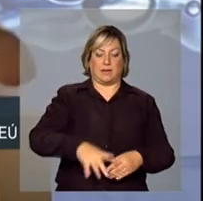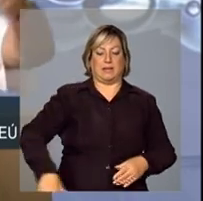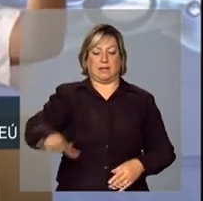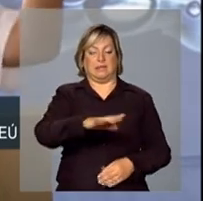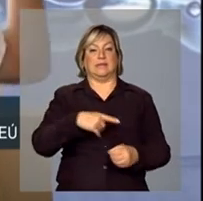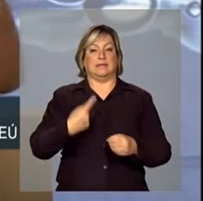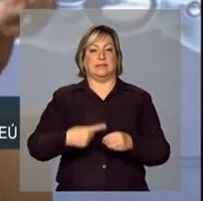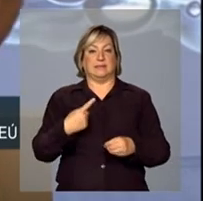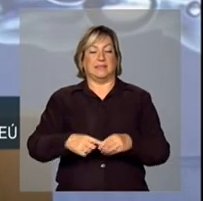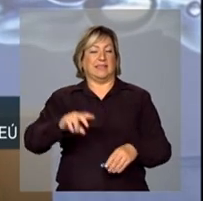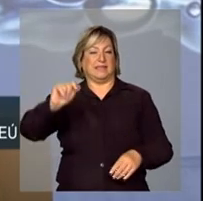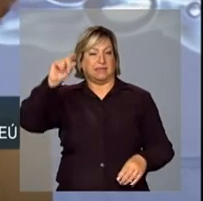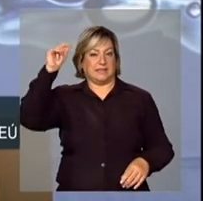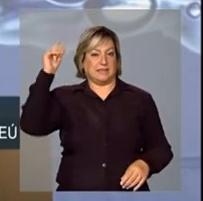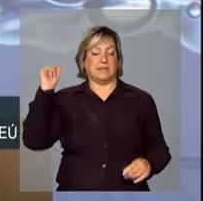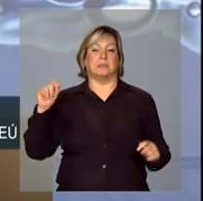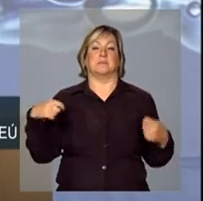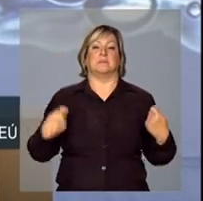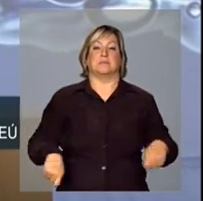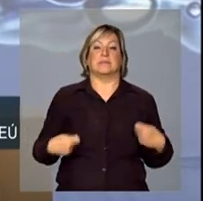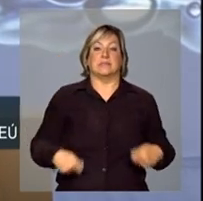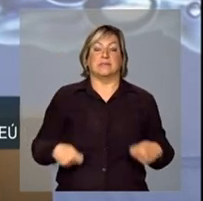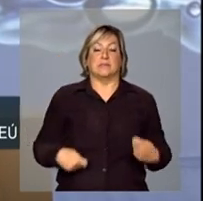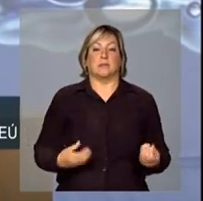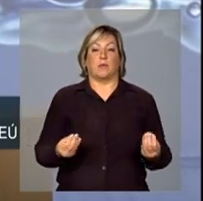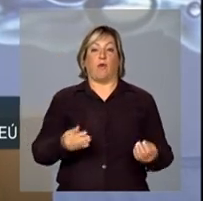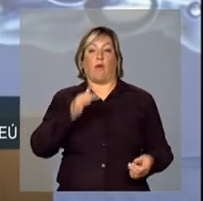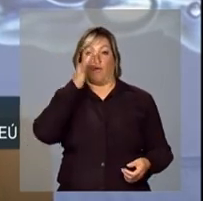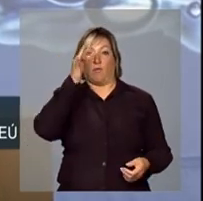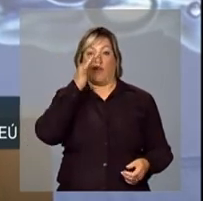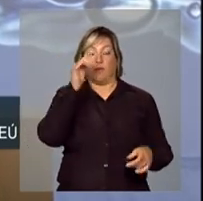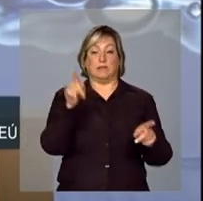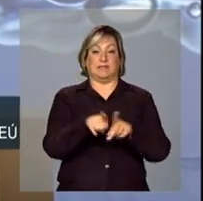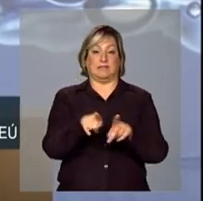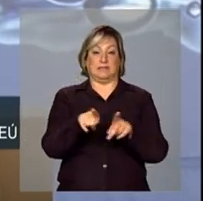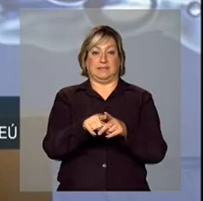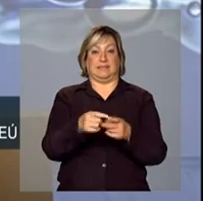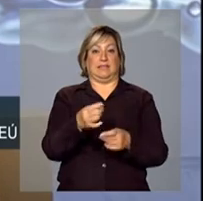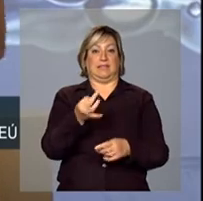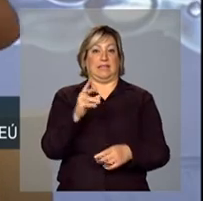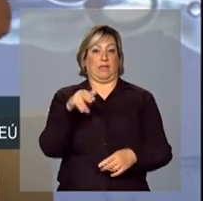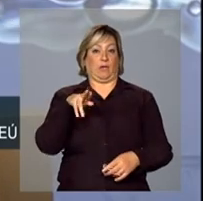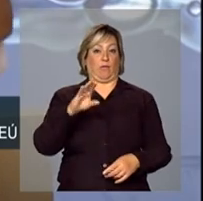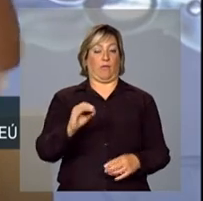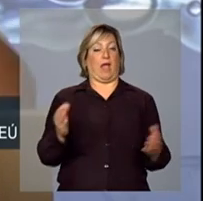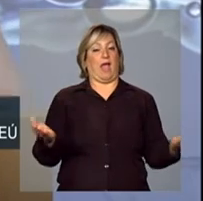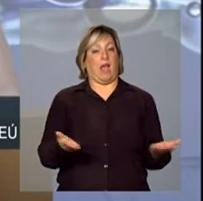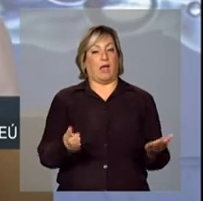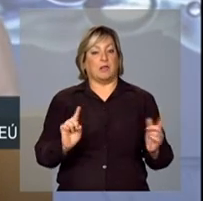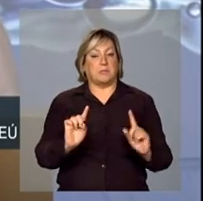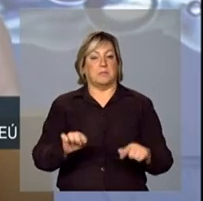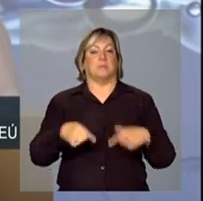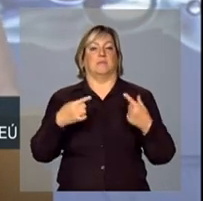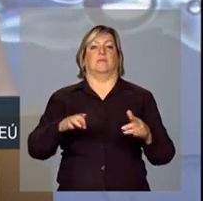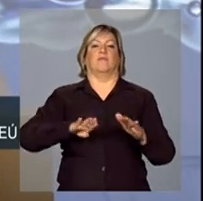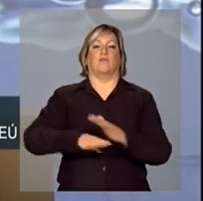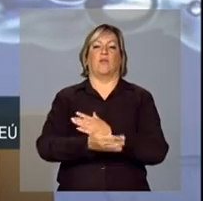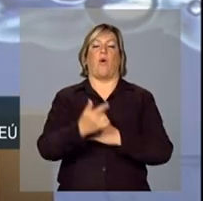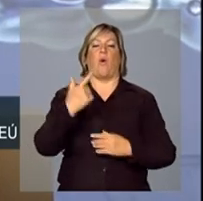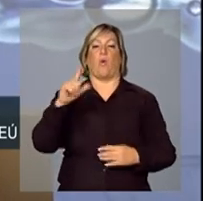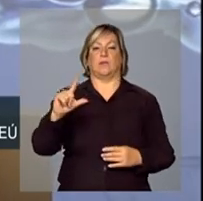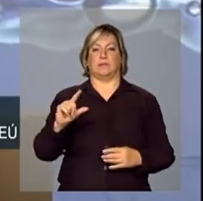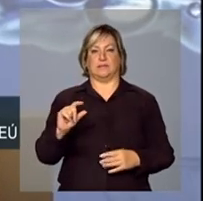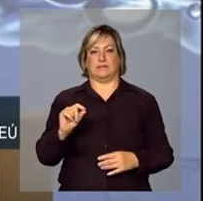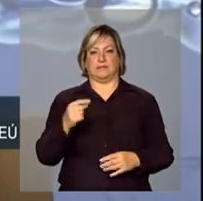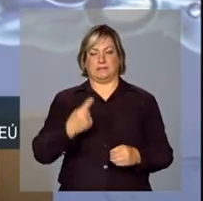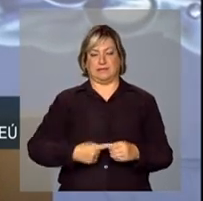era uma cidade, naquela época, dependente de Flores e de Triunfo. E dali por diante virou uma outra cidade. E eu tenho